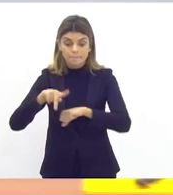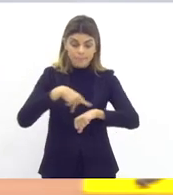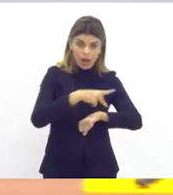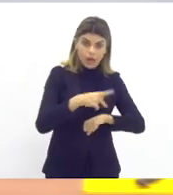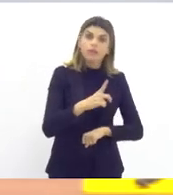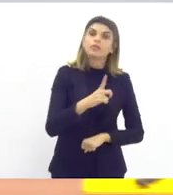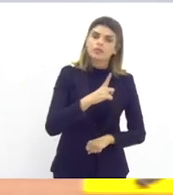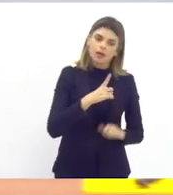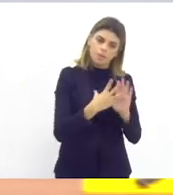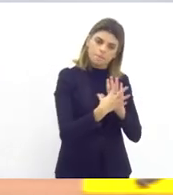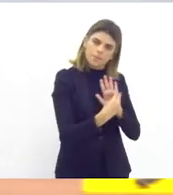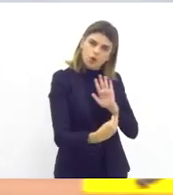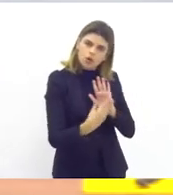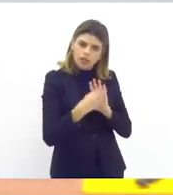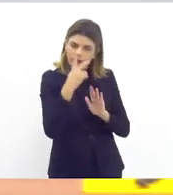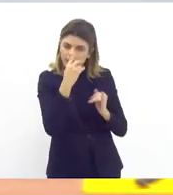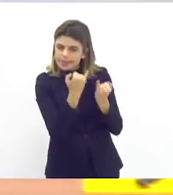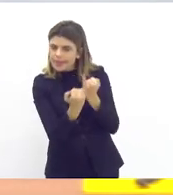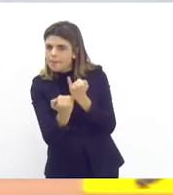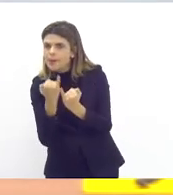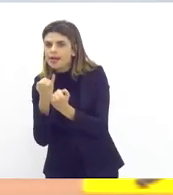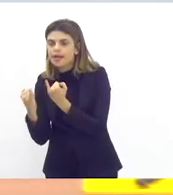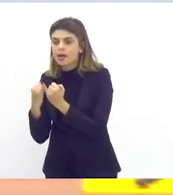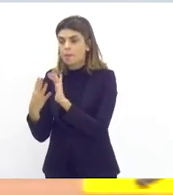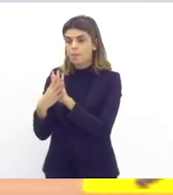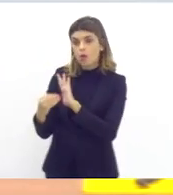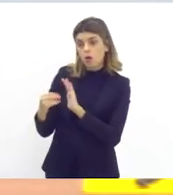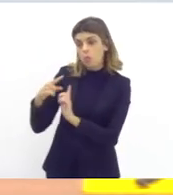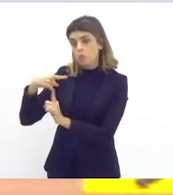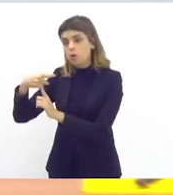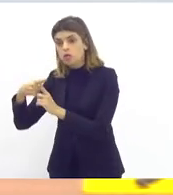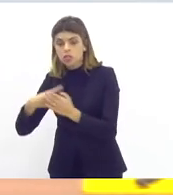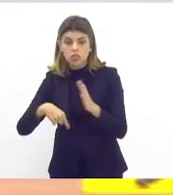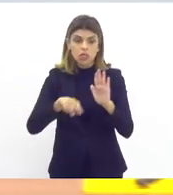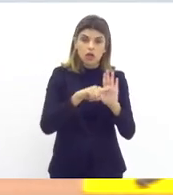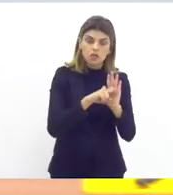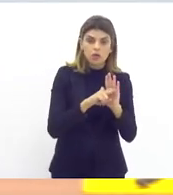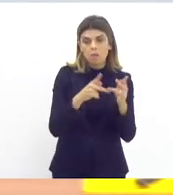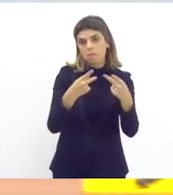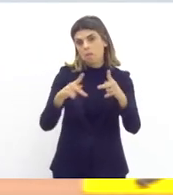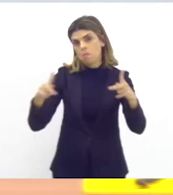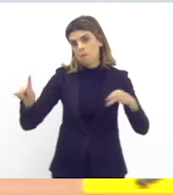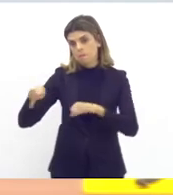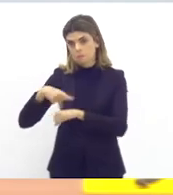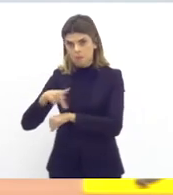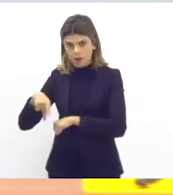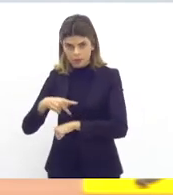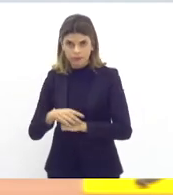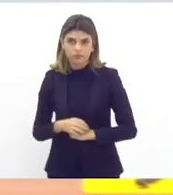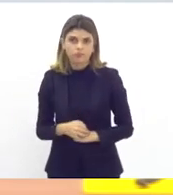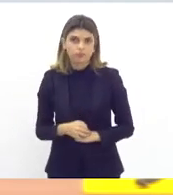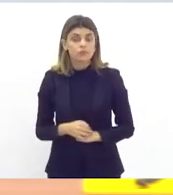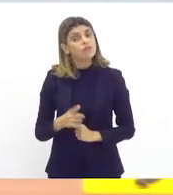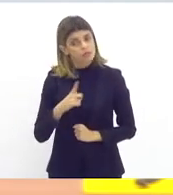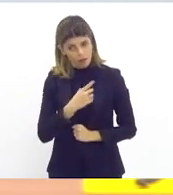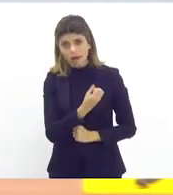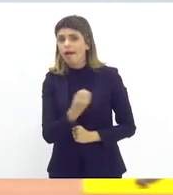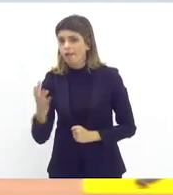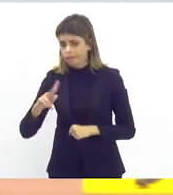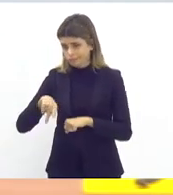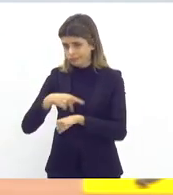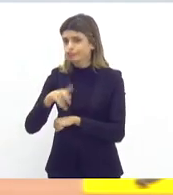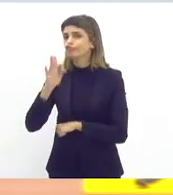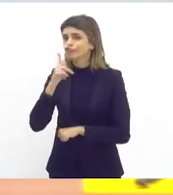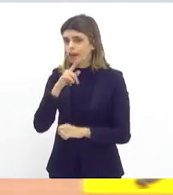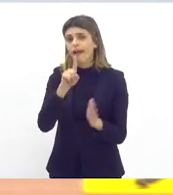têm modelos semelhantes, para ver os prós e contras dos modelos de cada um desses países. Então, tem países inclusive que têm esse modelo de